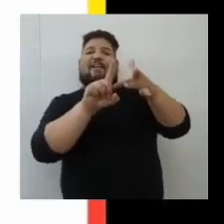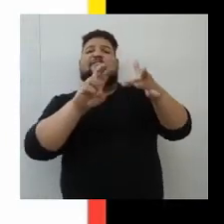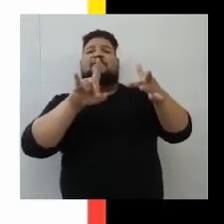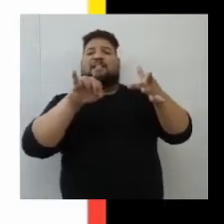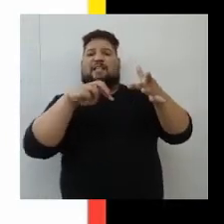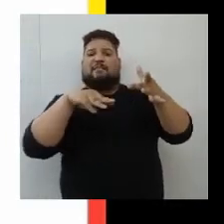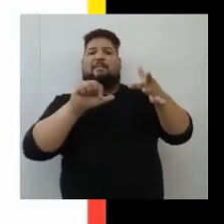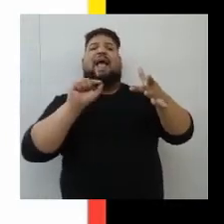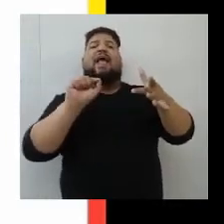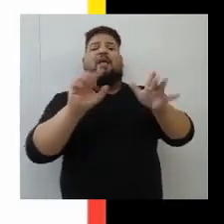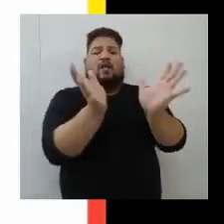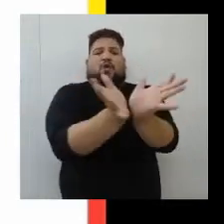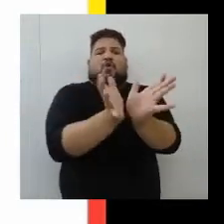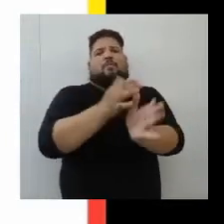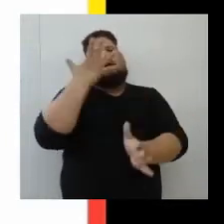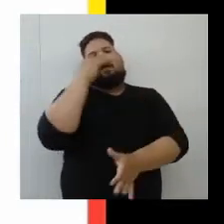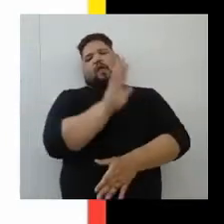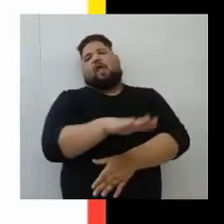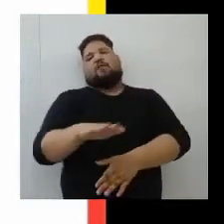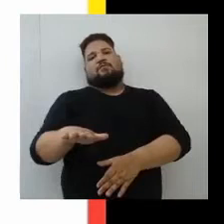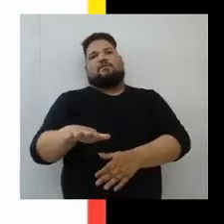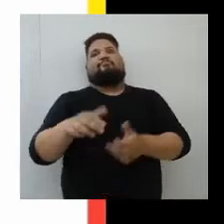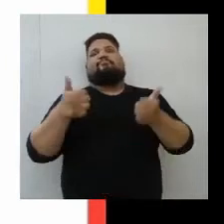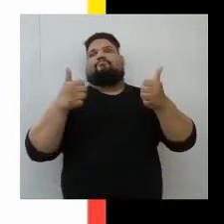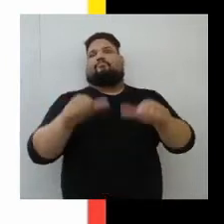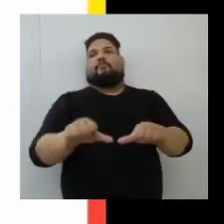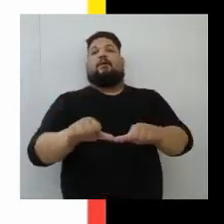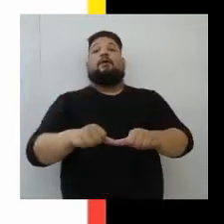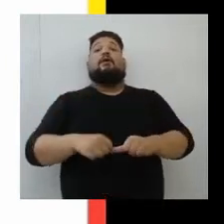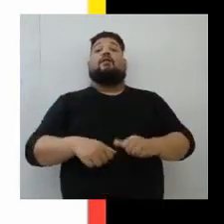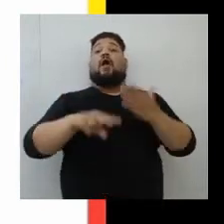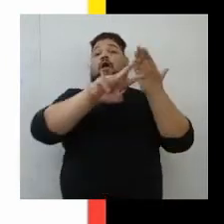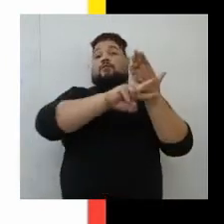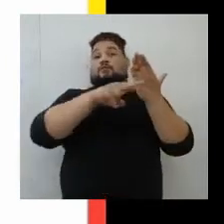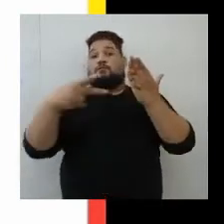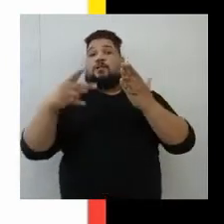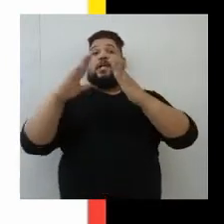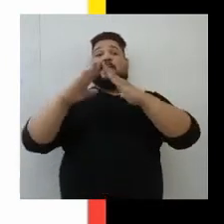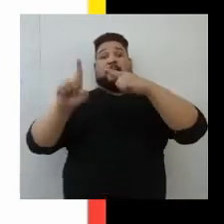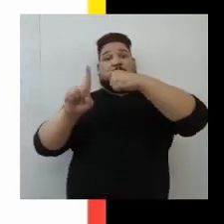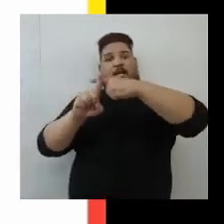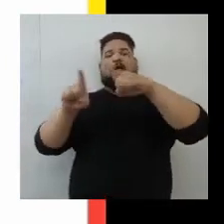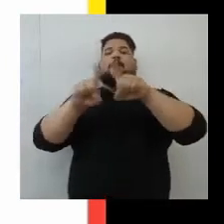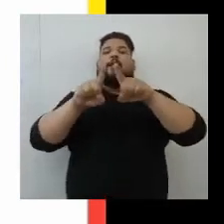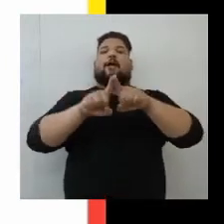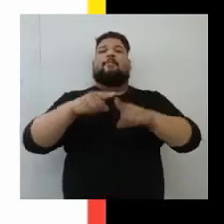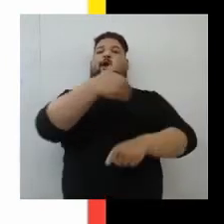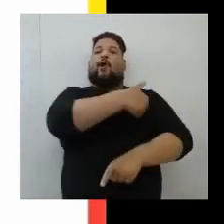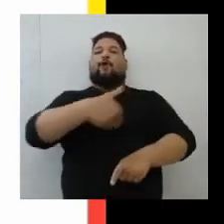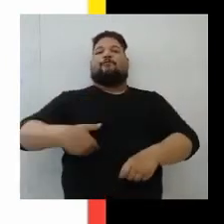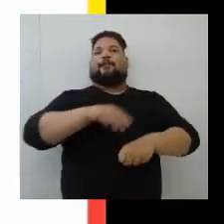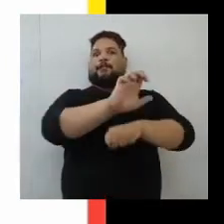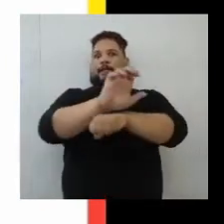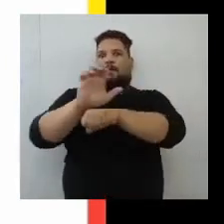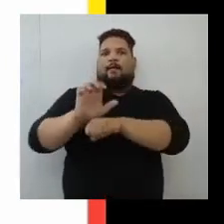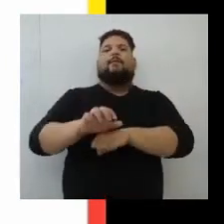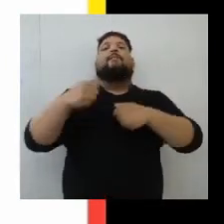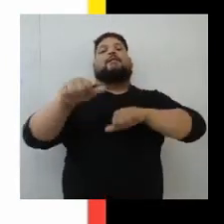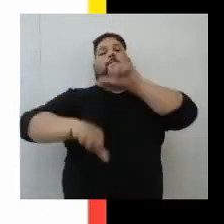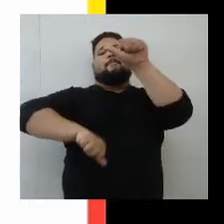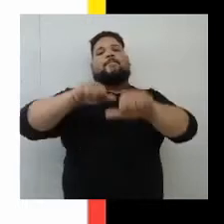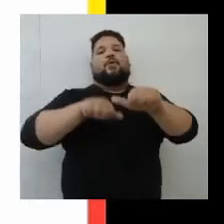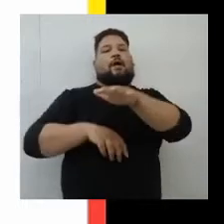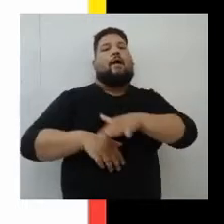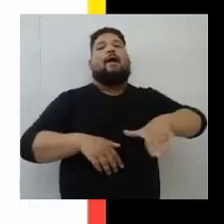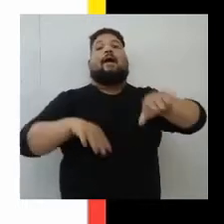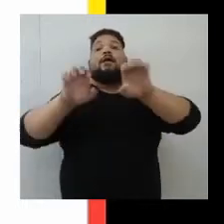Então, houve como consequência, principalmente para a igreja e para o Estado, mudanças dentro da estrutura social.